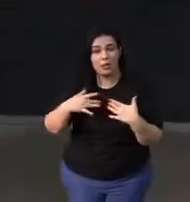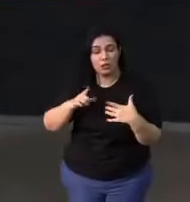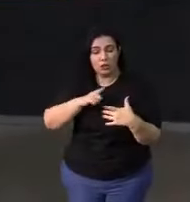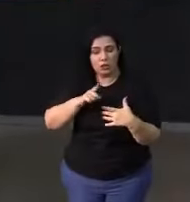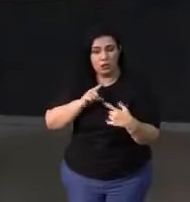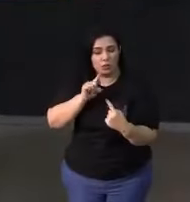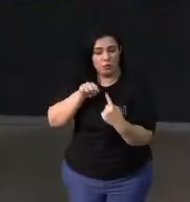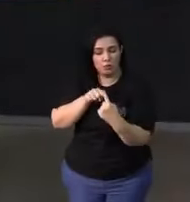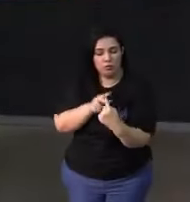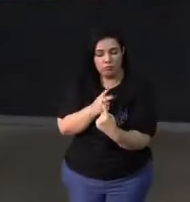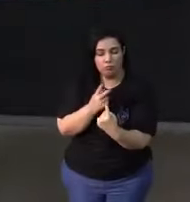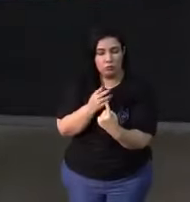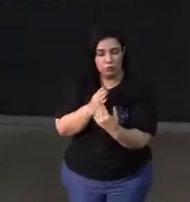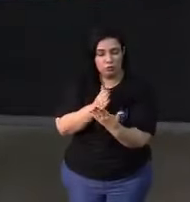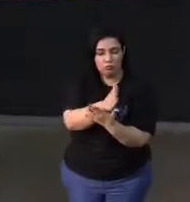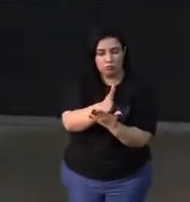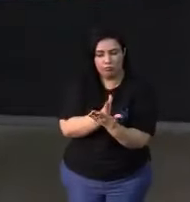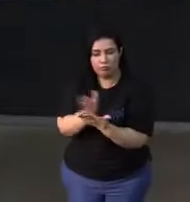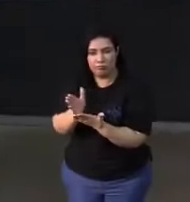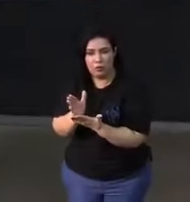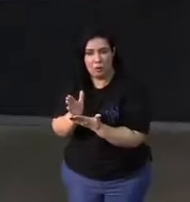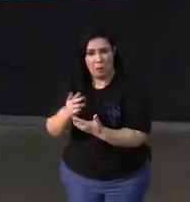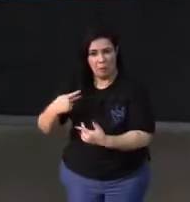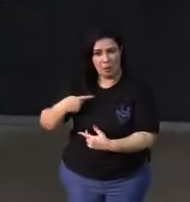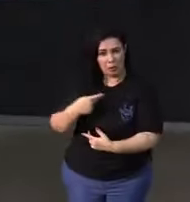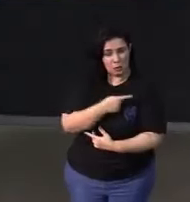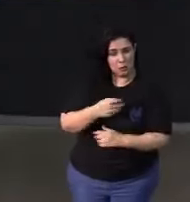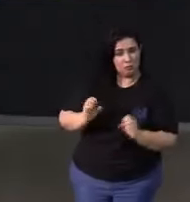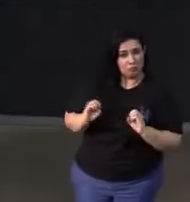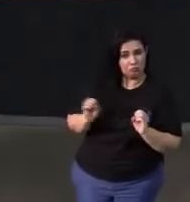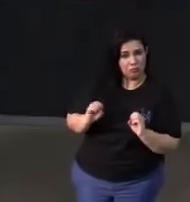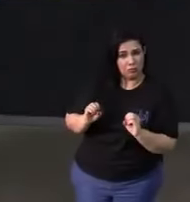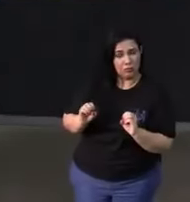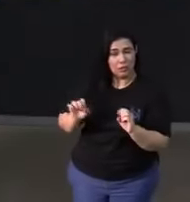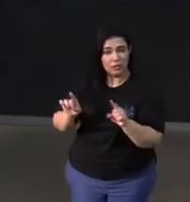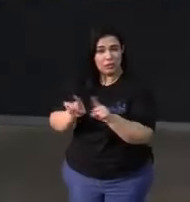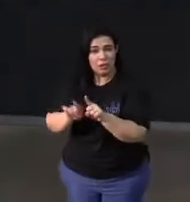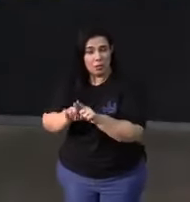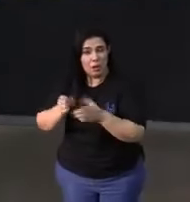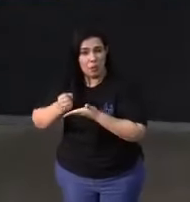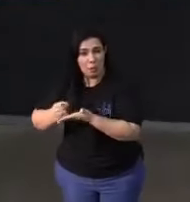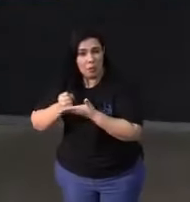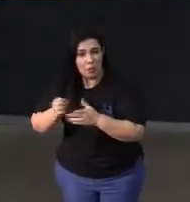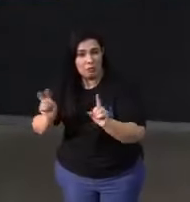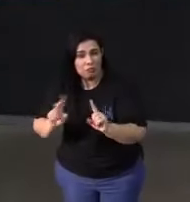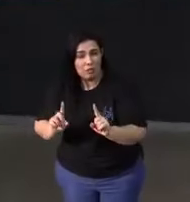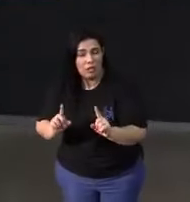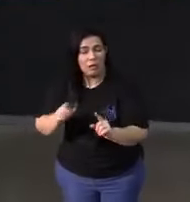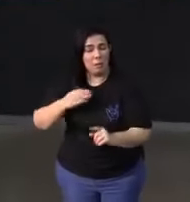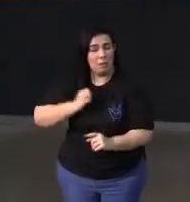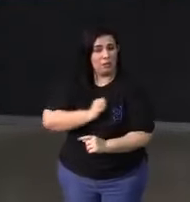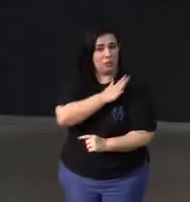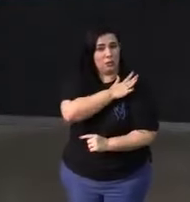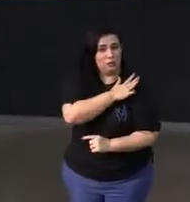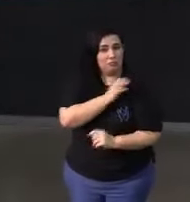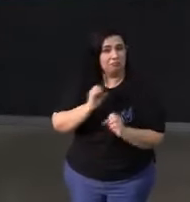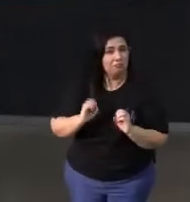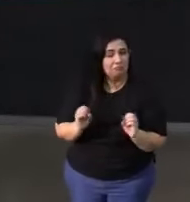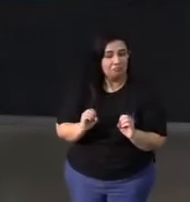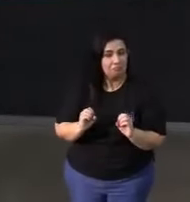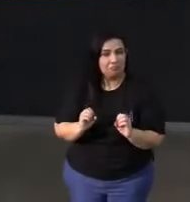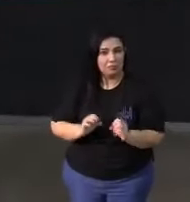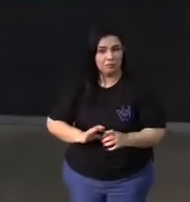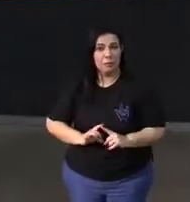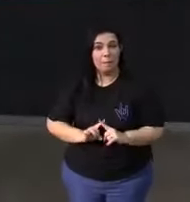chamado. Deus não chamou ele para ser pastor, nem para ser tangedor, nem para ser soldadinho, nem para ser isso ou